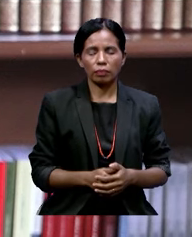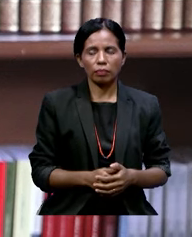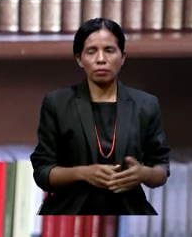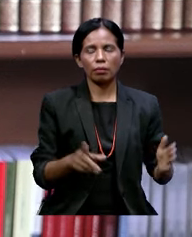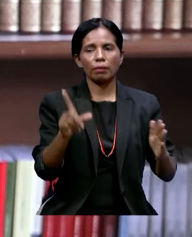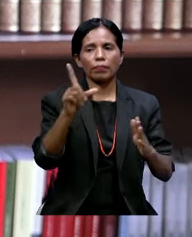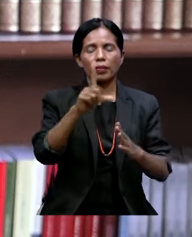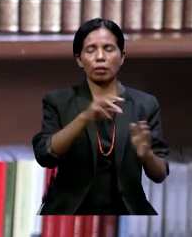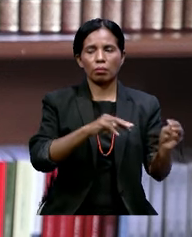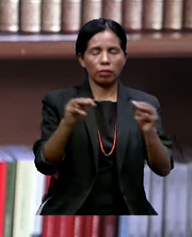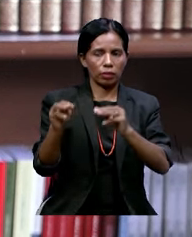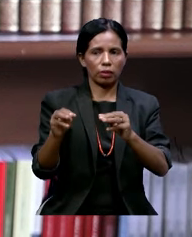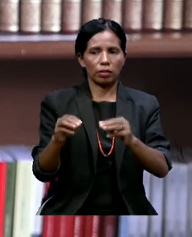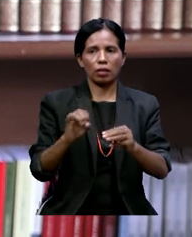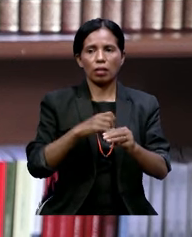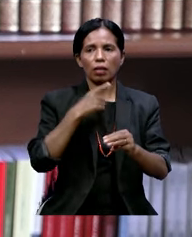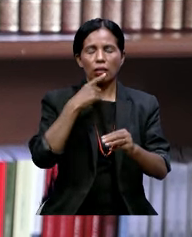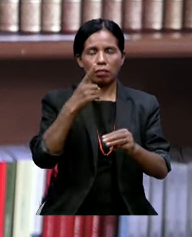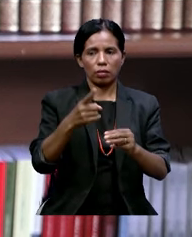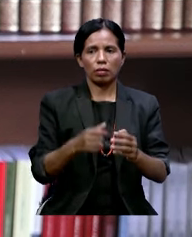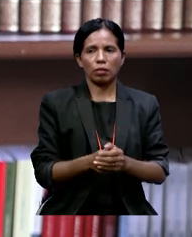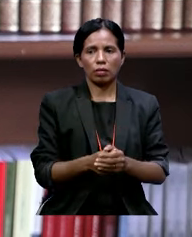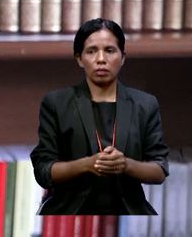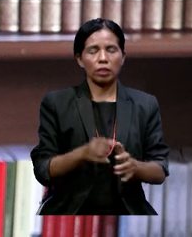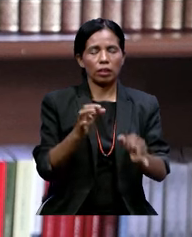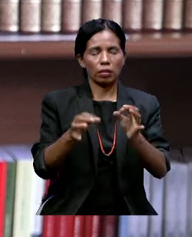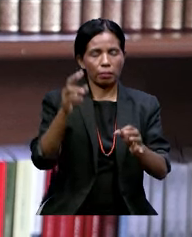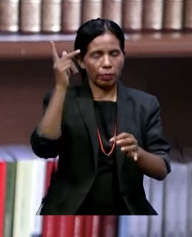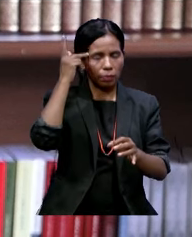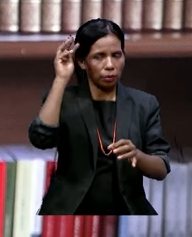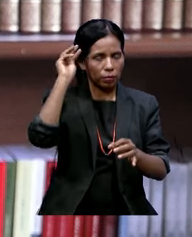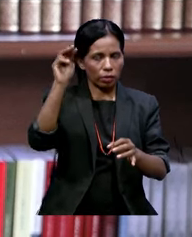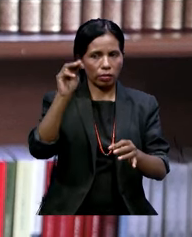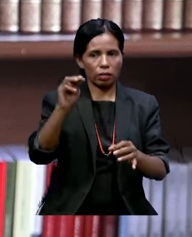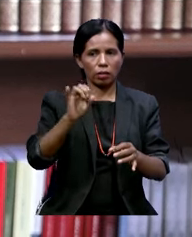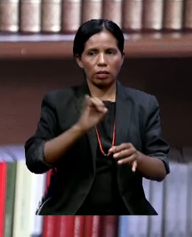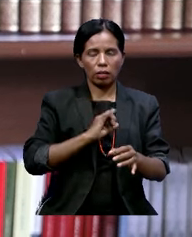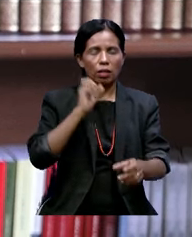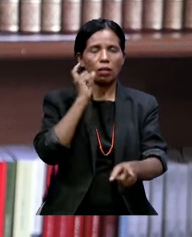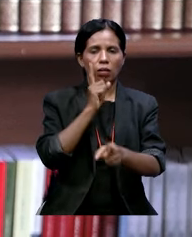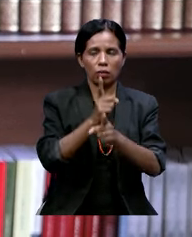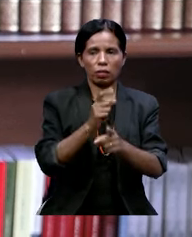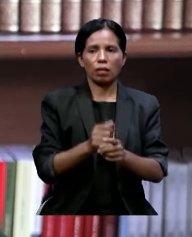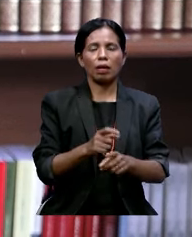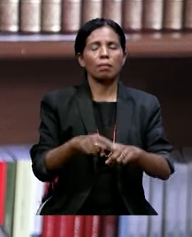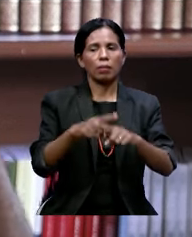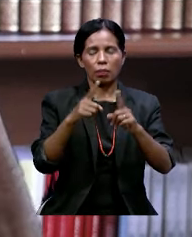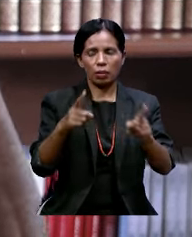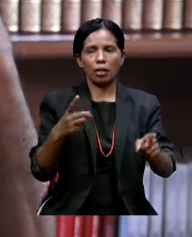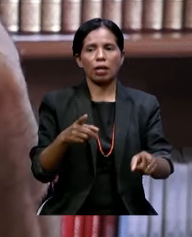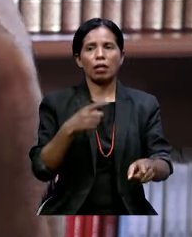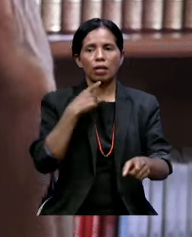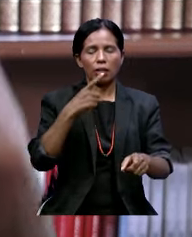né, baami, não de hang honesto de, se primeiro-ministro realiza, nem mas foi de ação concreta. Mai be hanesan ita